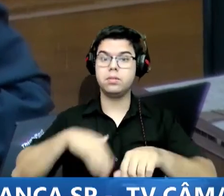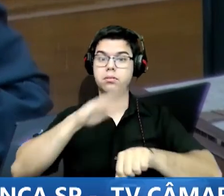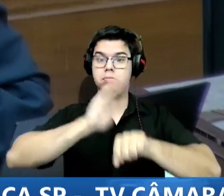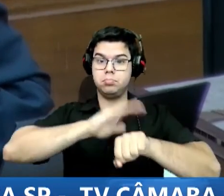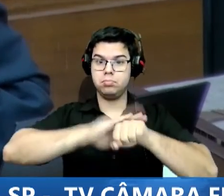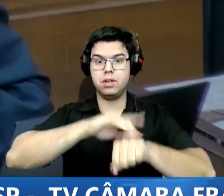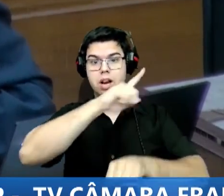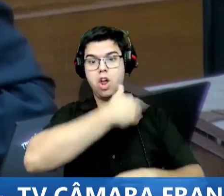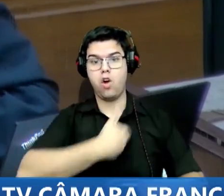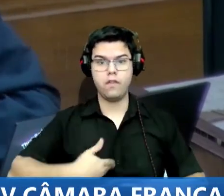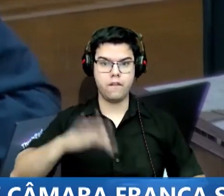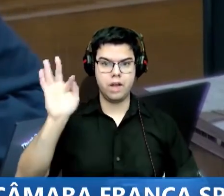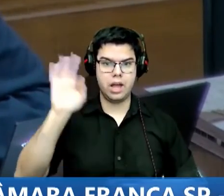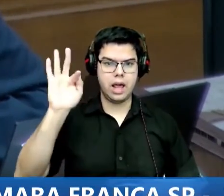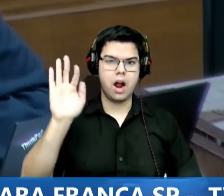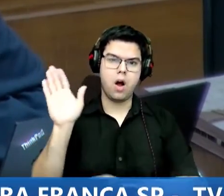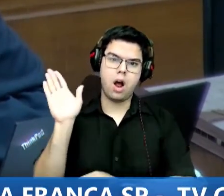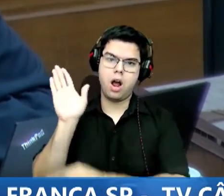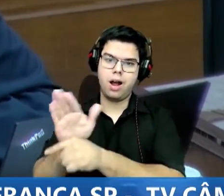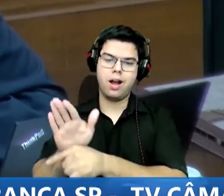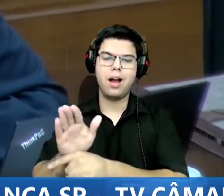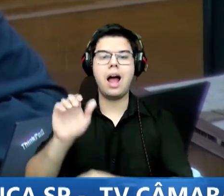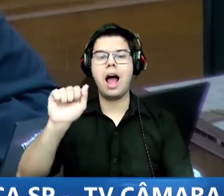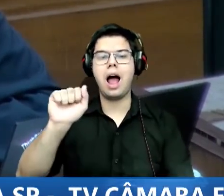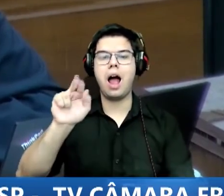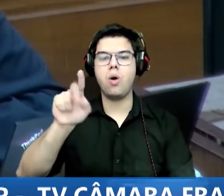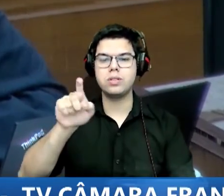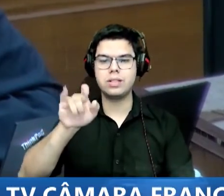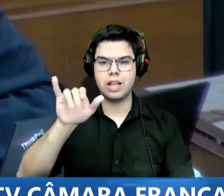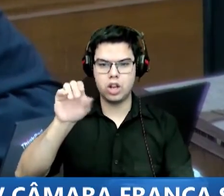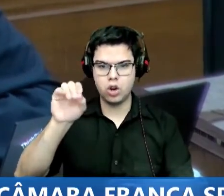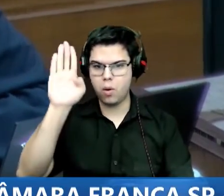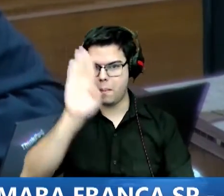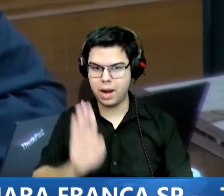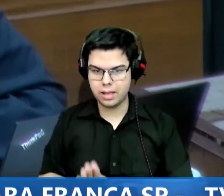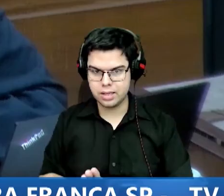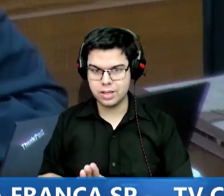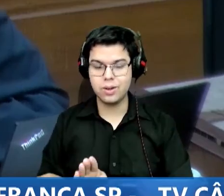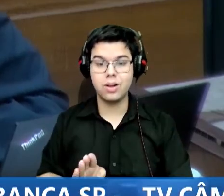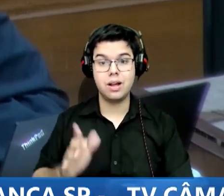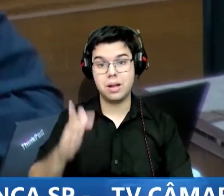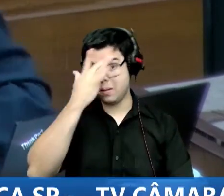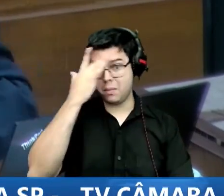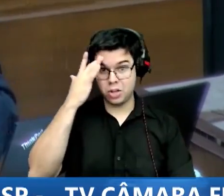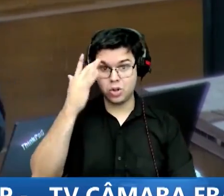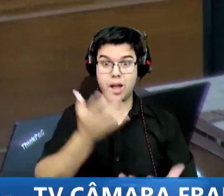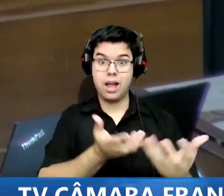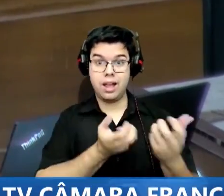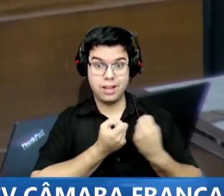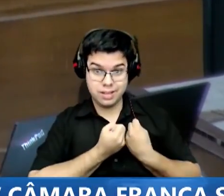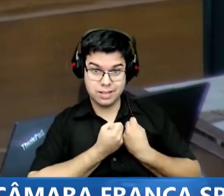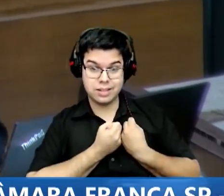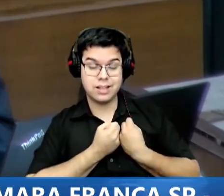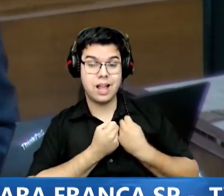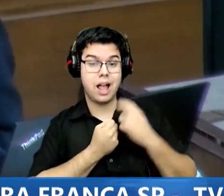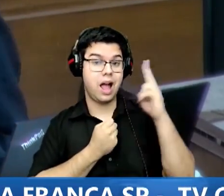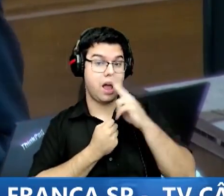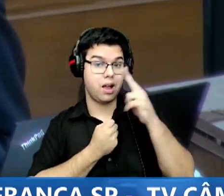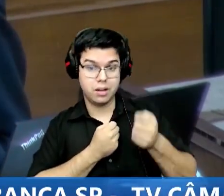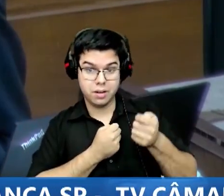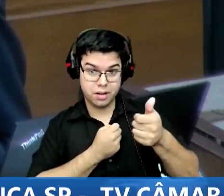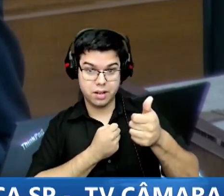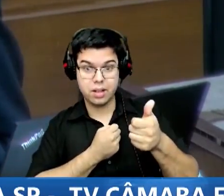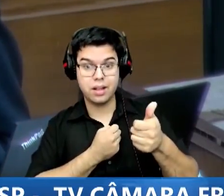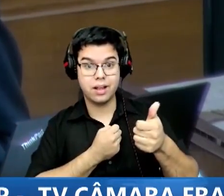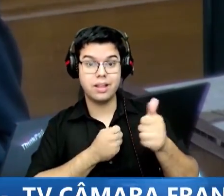Auxílio Brasil, e pegar as pessoas que receberam o auxílio emergencial e o Bolsa Família, colocar tudo num balaio só, e